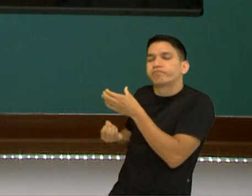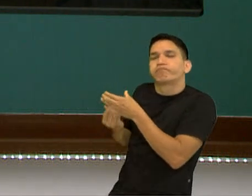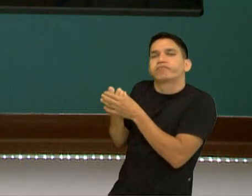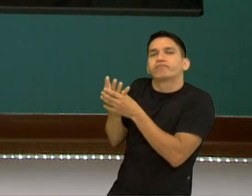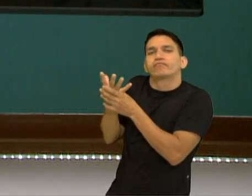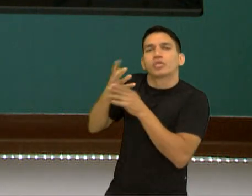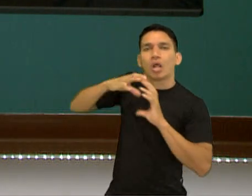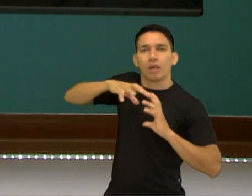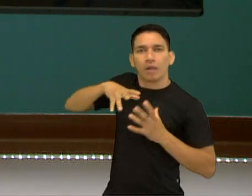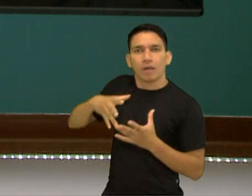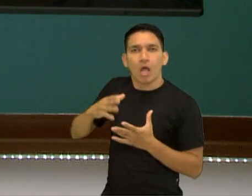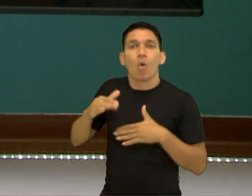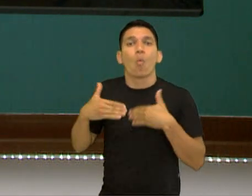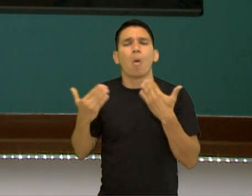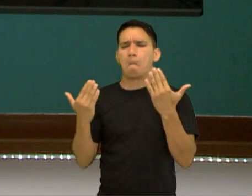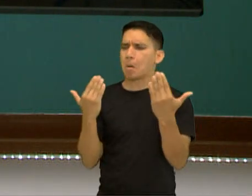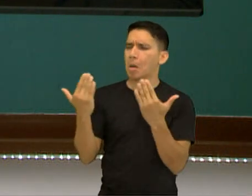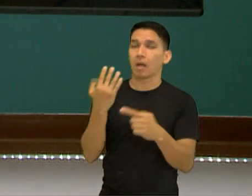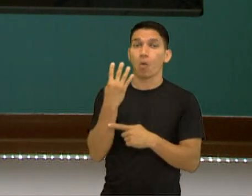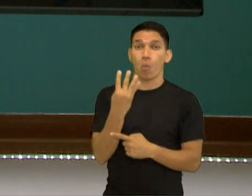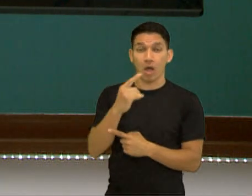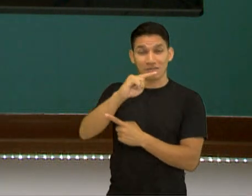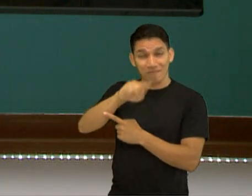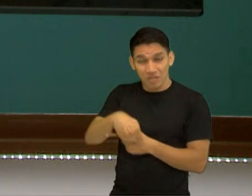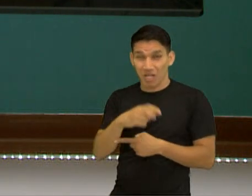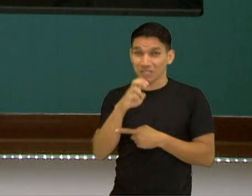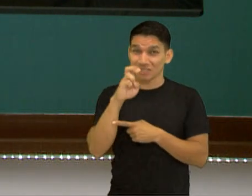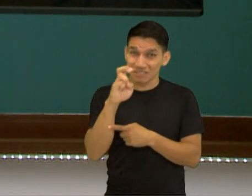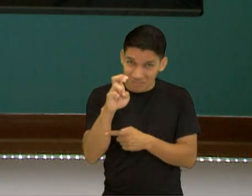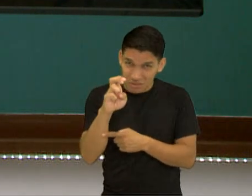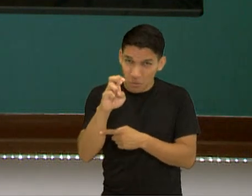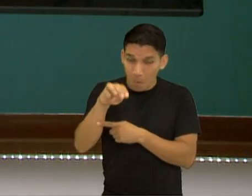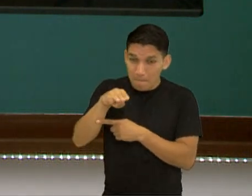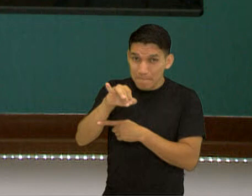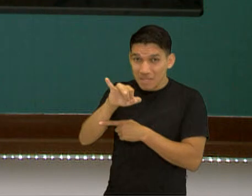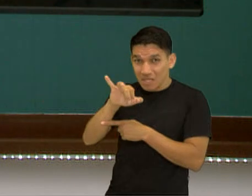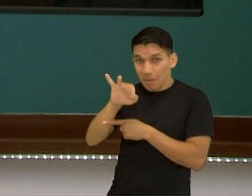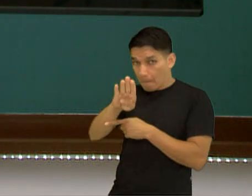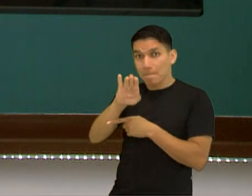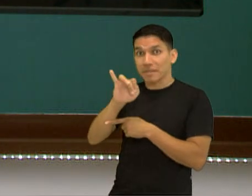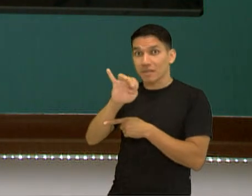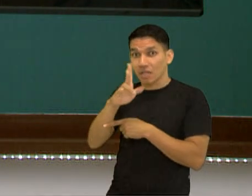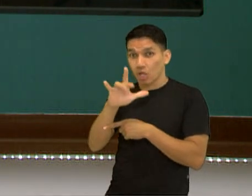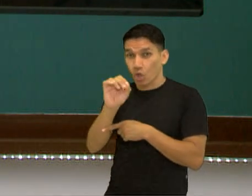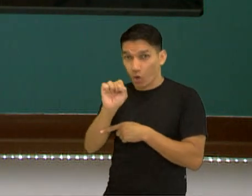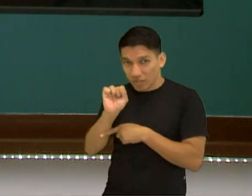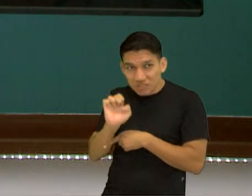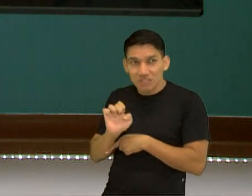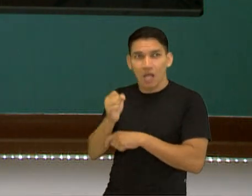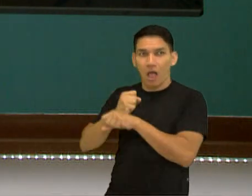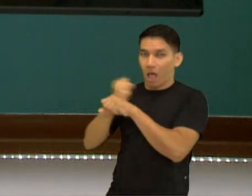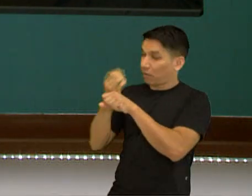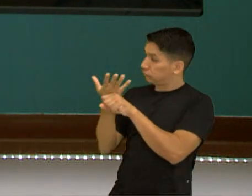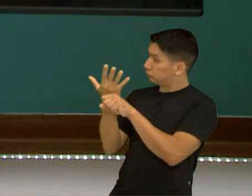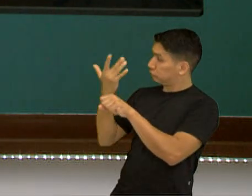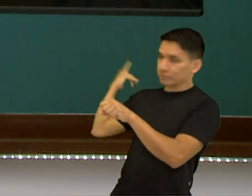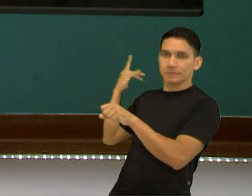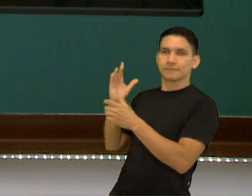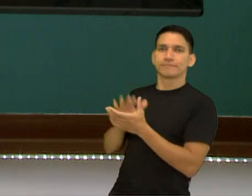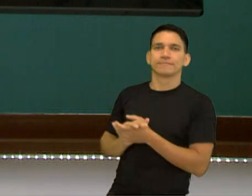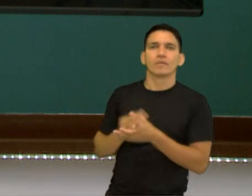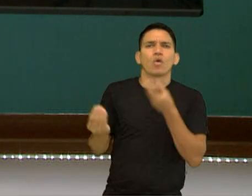que data de aproximadamente 4,5 bilhões de anos. E para isso eu trouxe algumas informações aqui para você, ó.